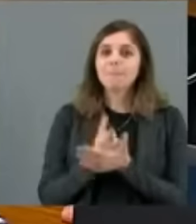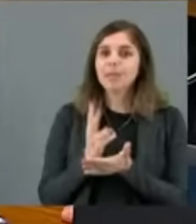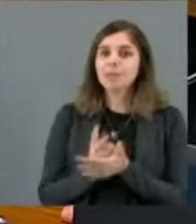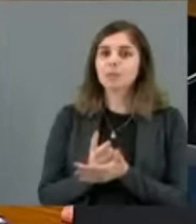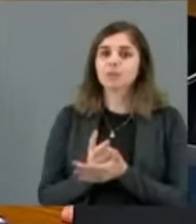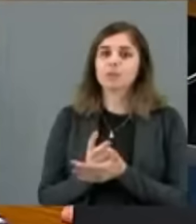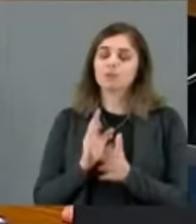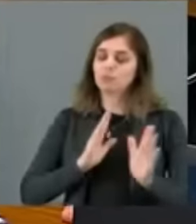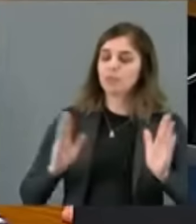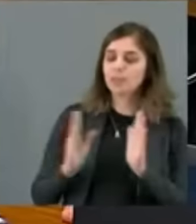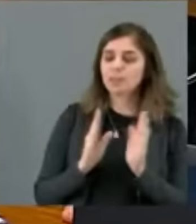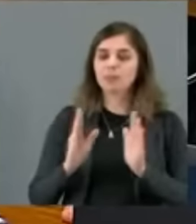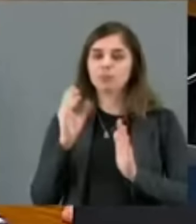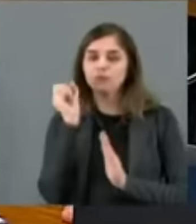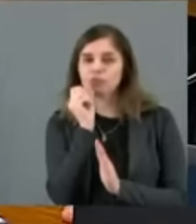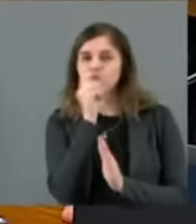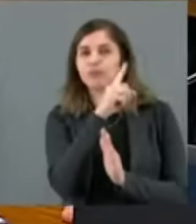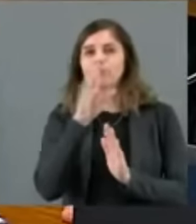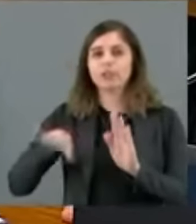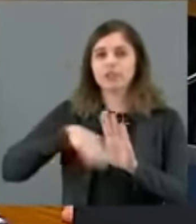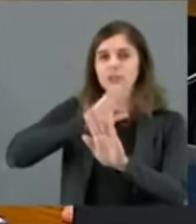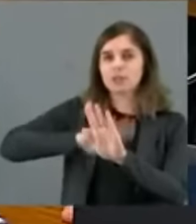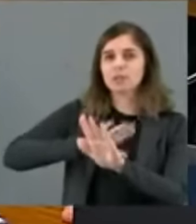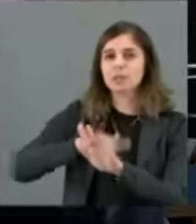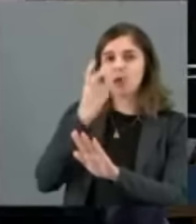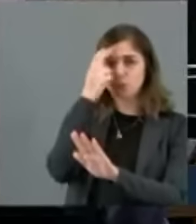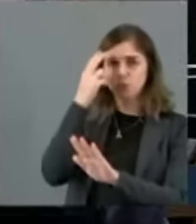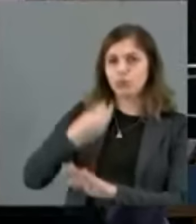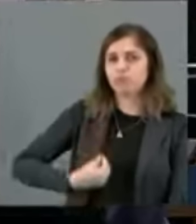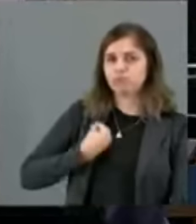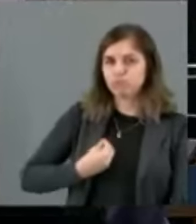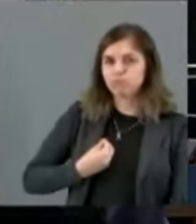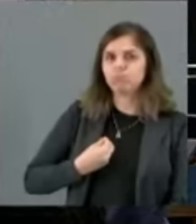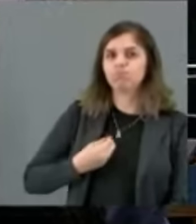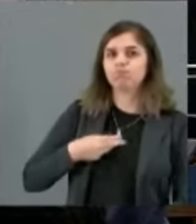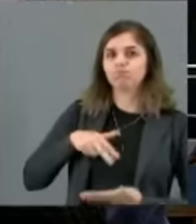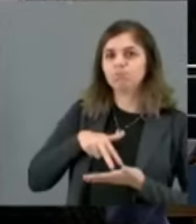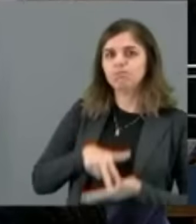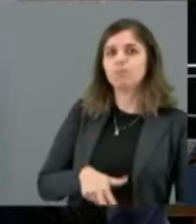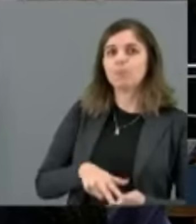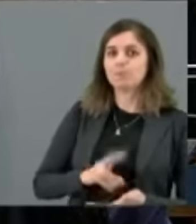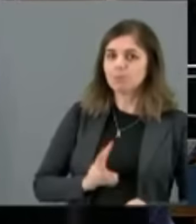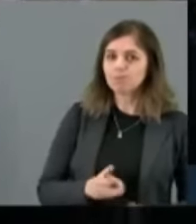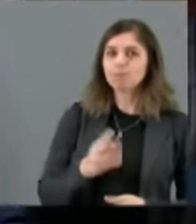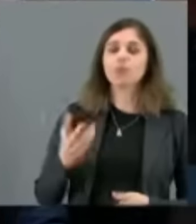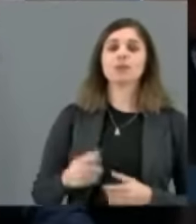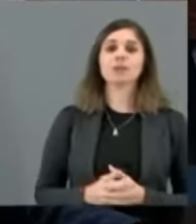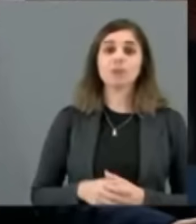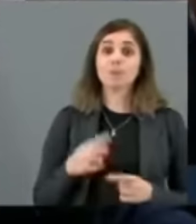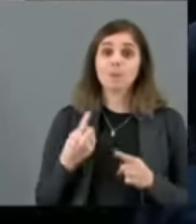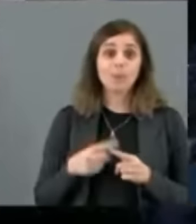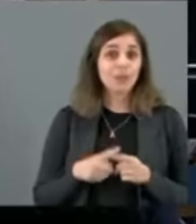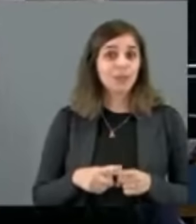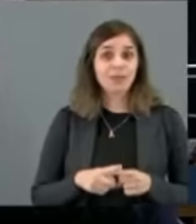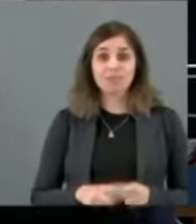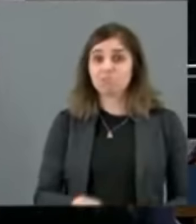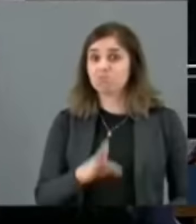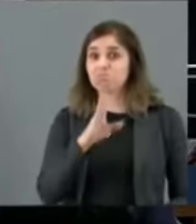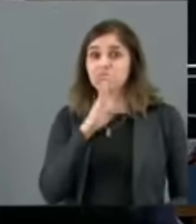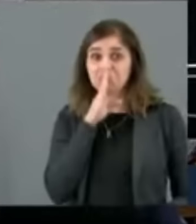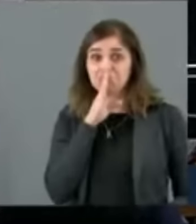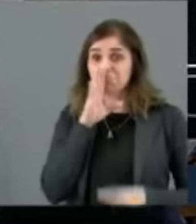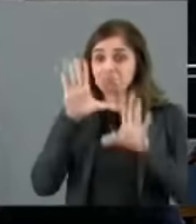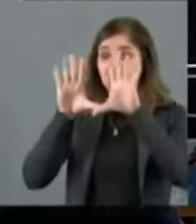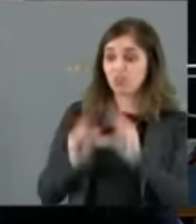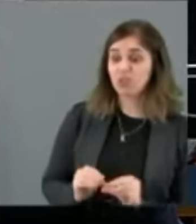obscuros, nas sombras, a cultura resistiu. E vai resistir, porque não podem calar, não vão